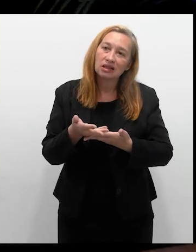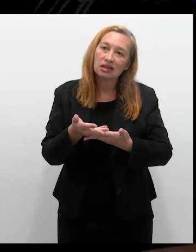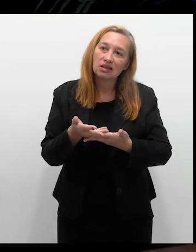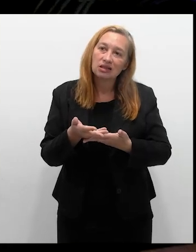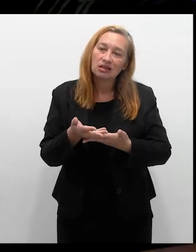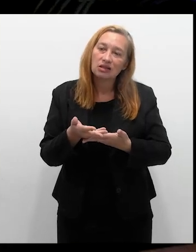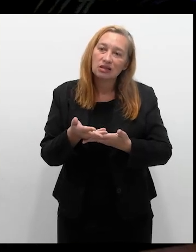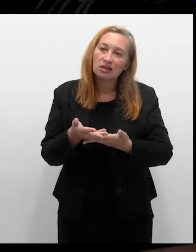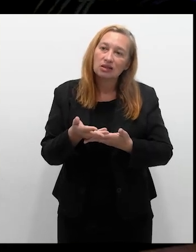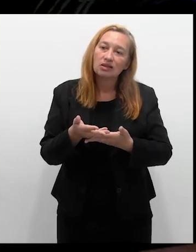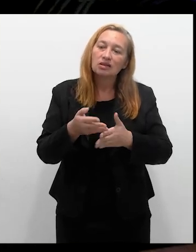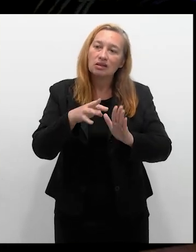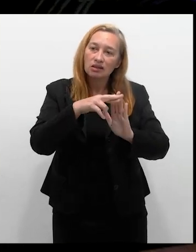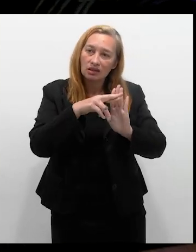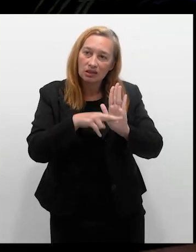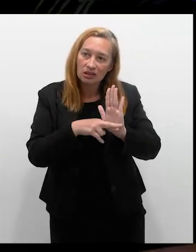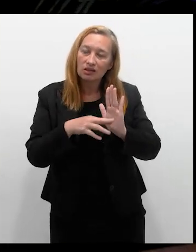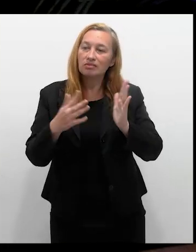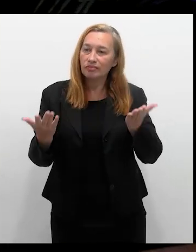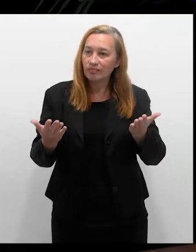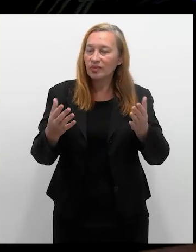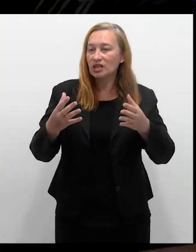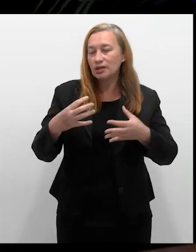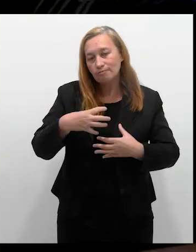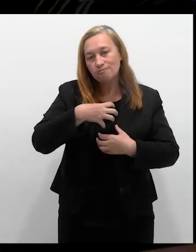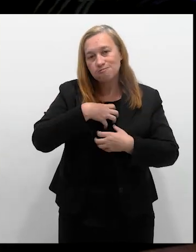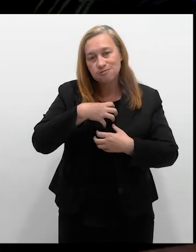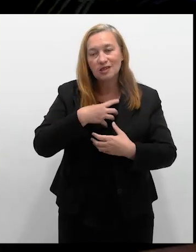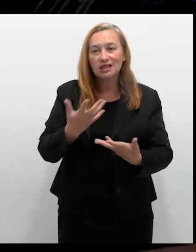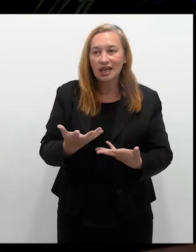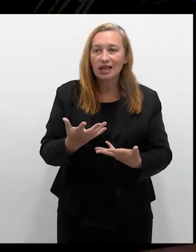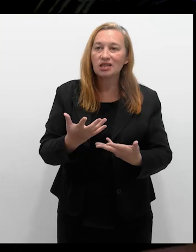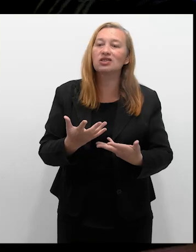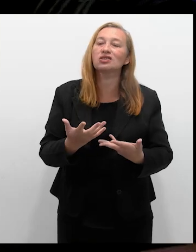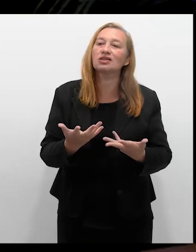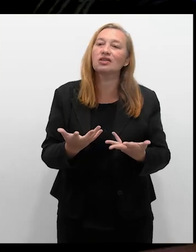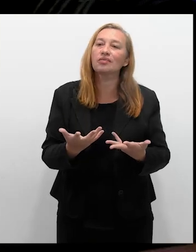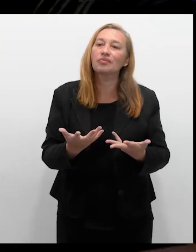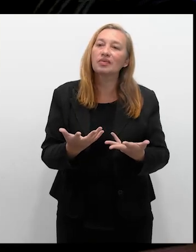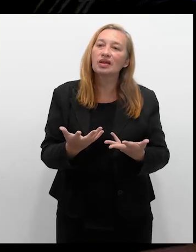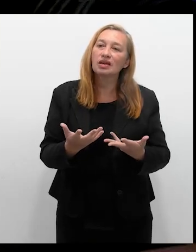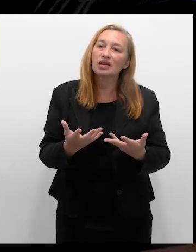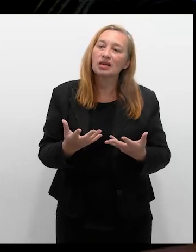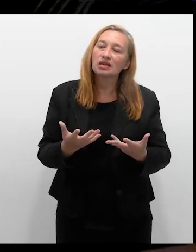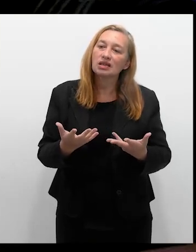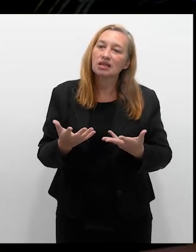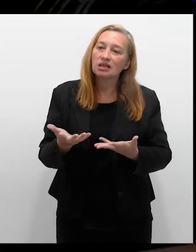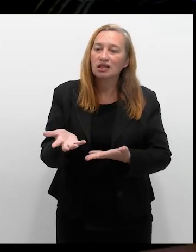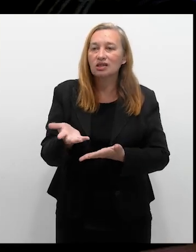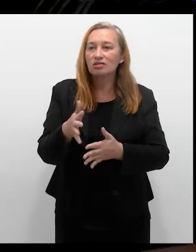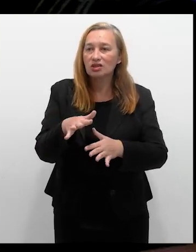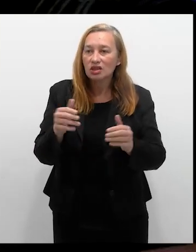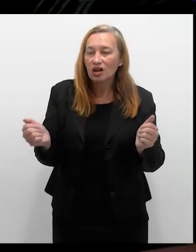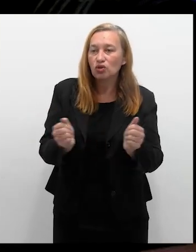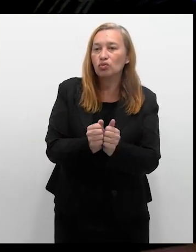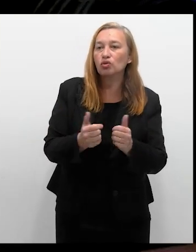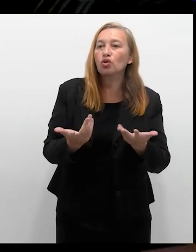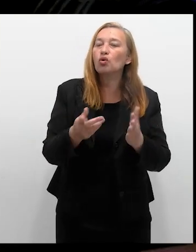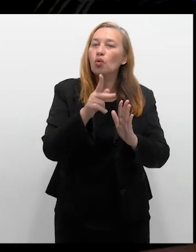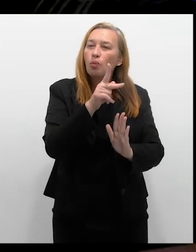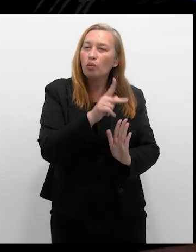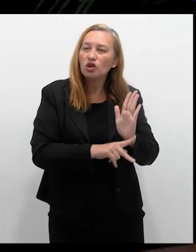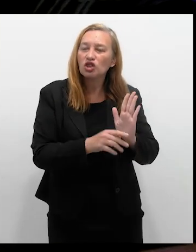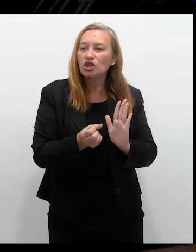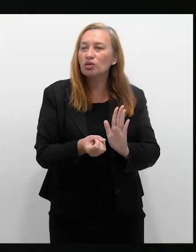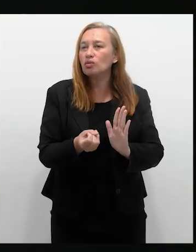as premissas que estão na base do projeto. Se a gente sente essa sintonia e a disponibilidade, né, de envolvimento, a gente...